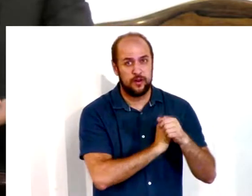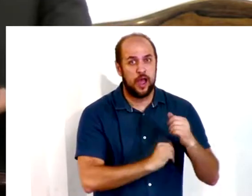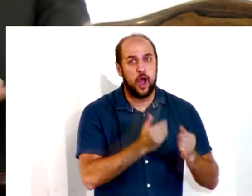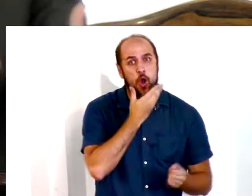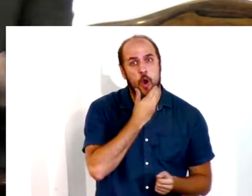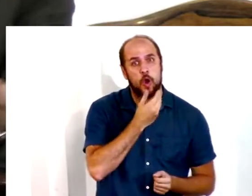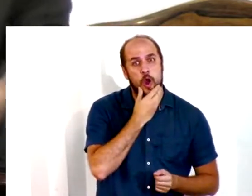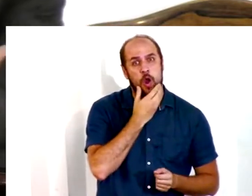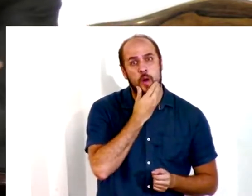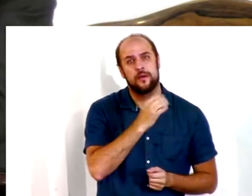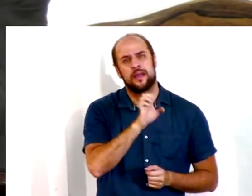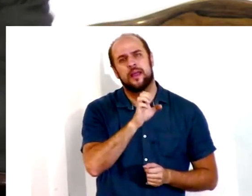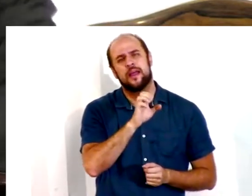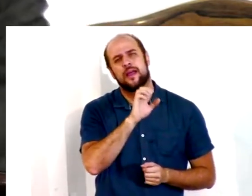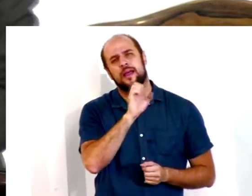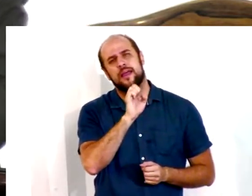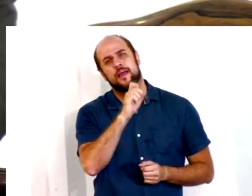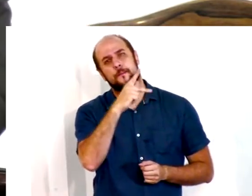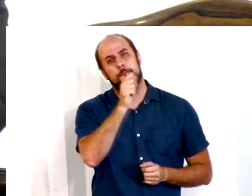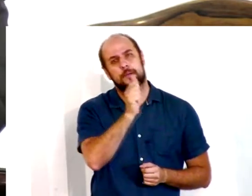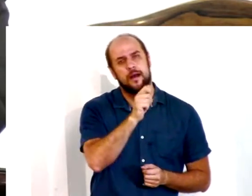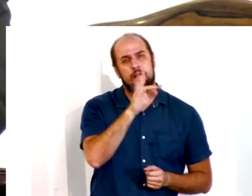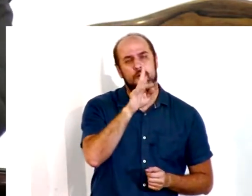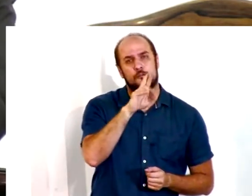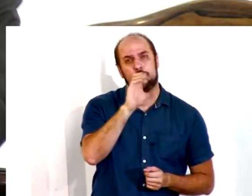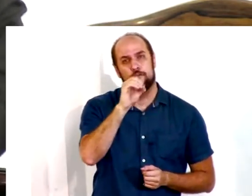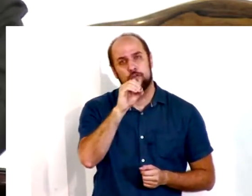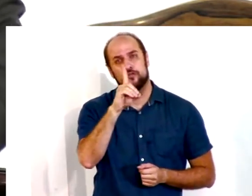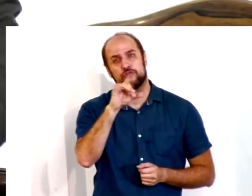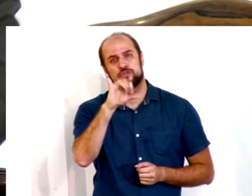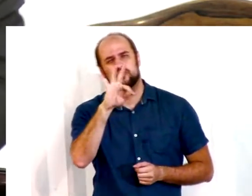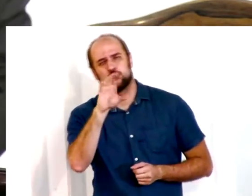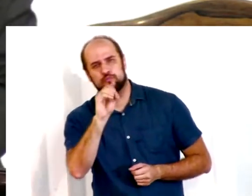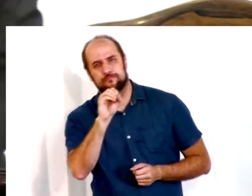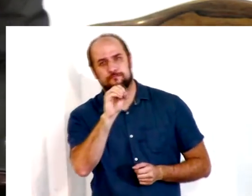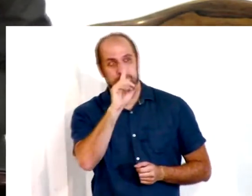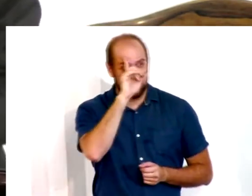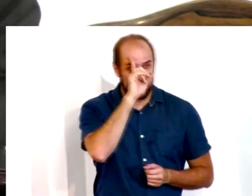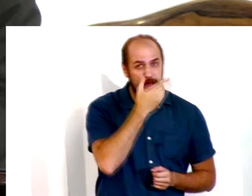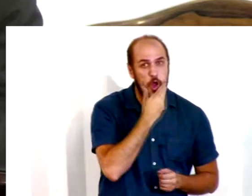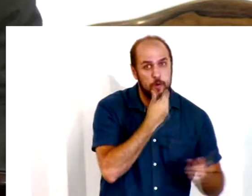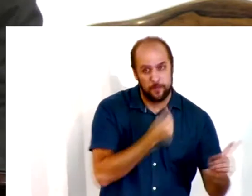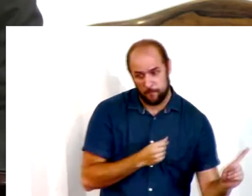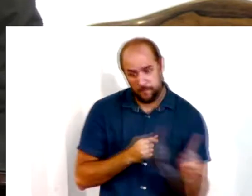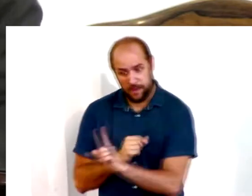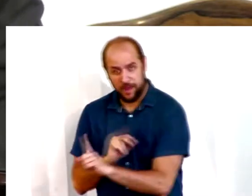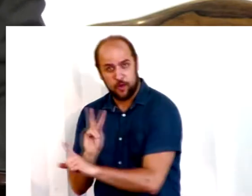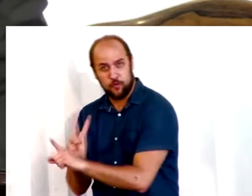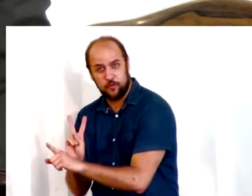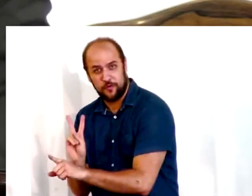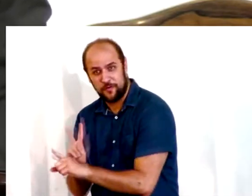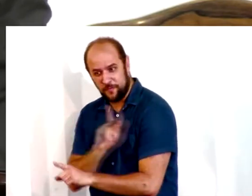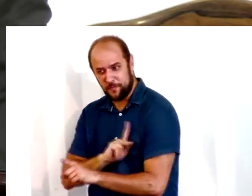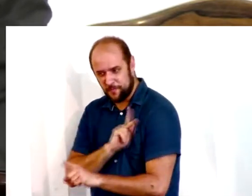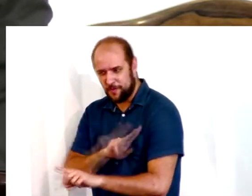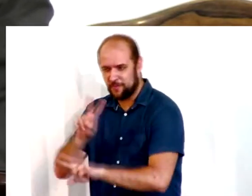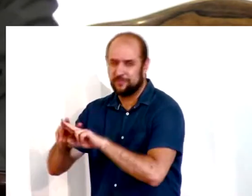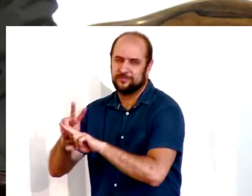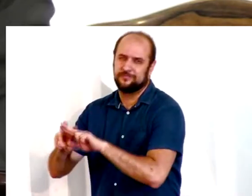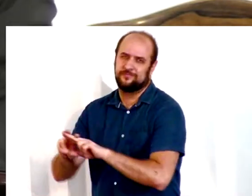ajudar Paulo no período em que ele estava na prisão. Uma igreja que sustentava